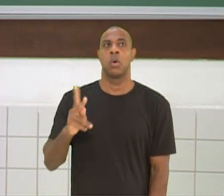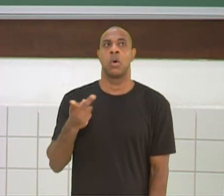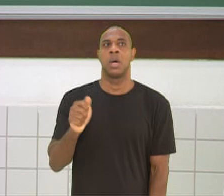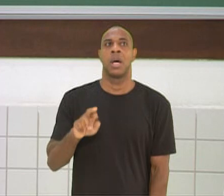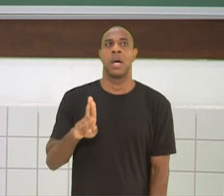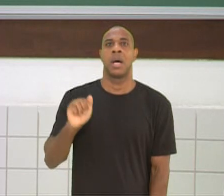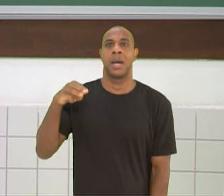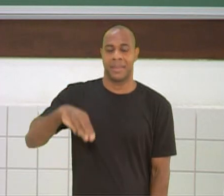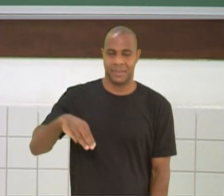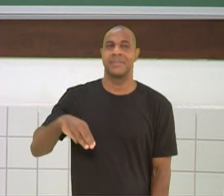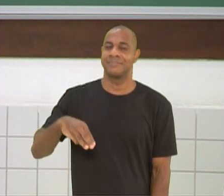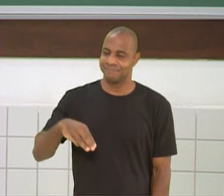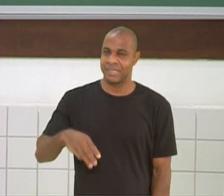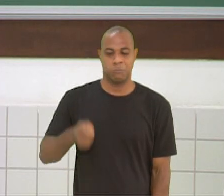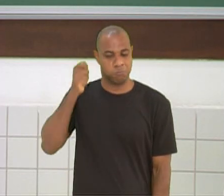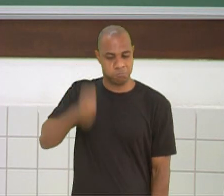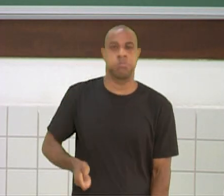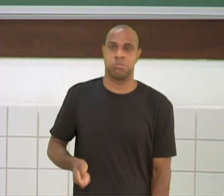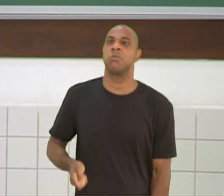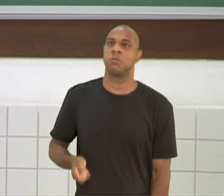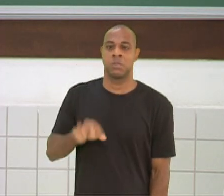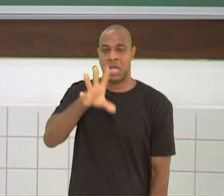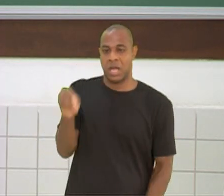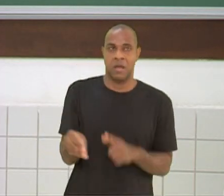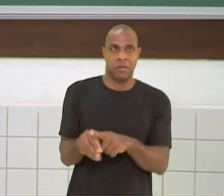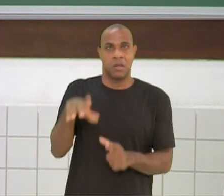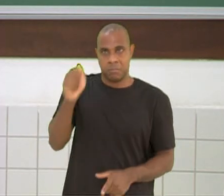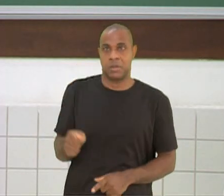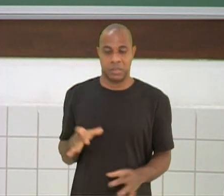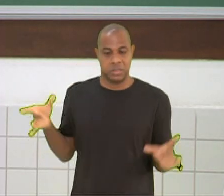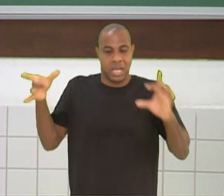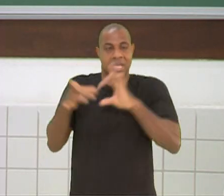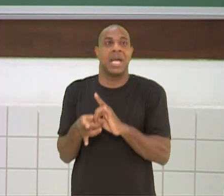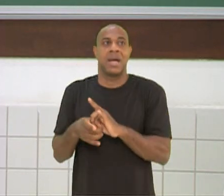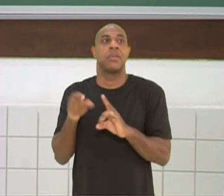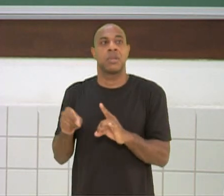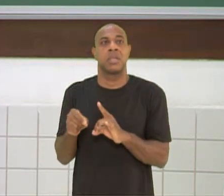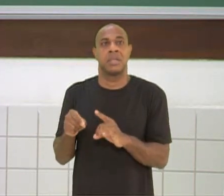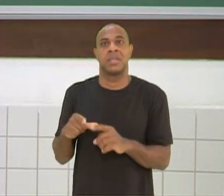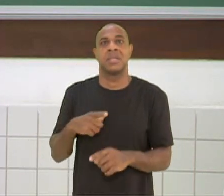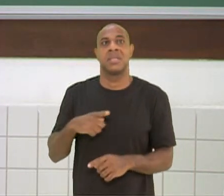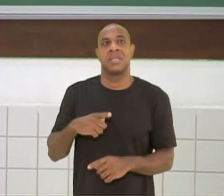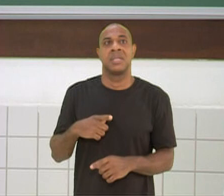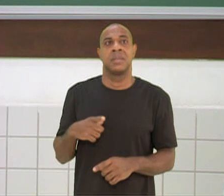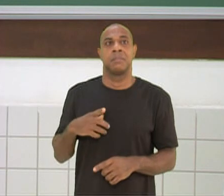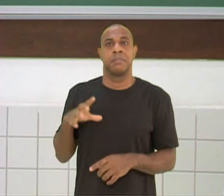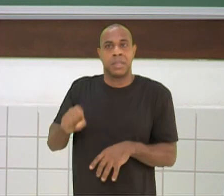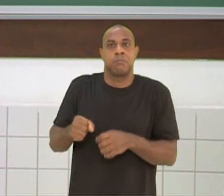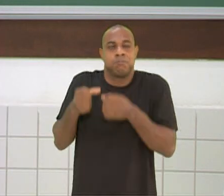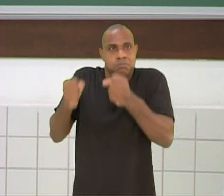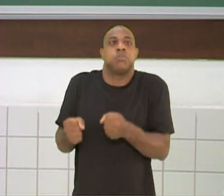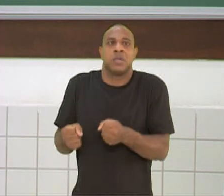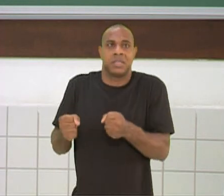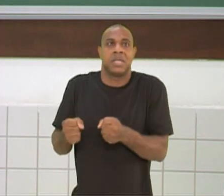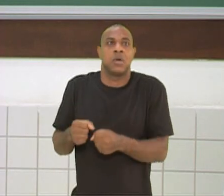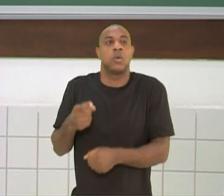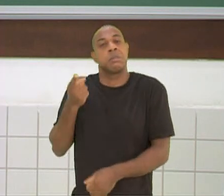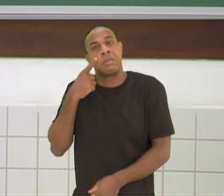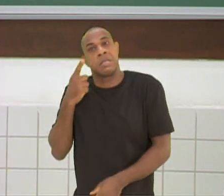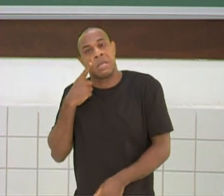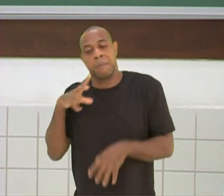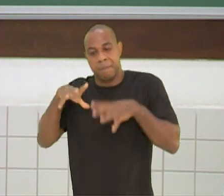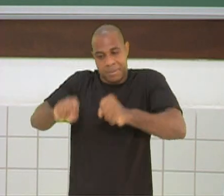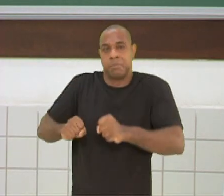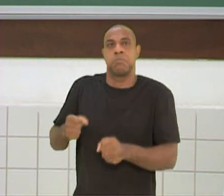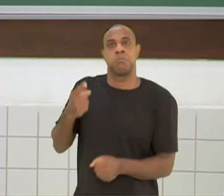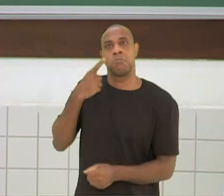extremas, radicais no Oriente Médio e na África que se aliaram ou tomaram o poder ou tentaram tomar o poder, nós falamos nas